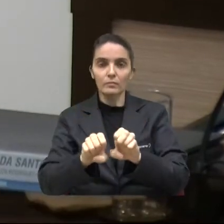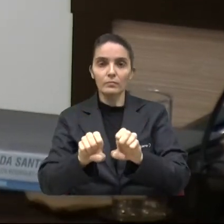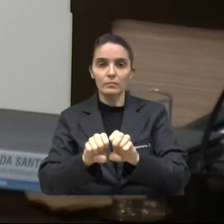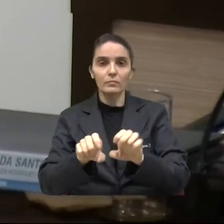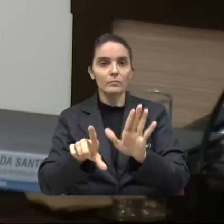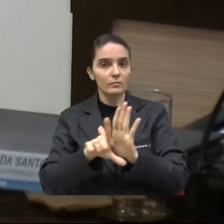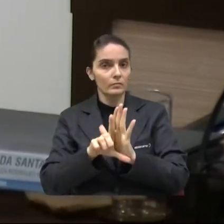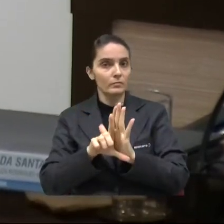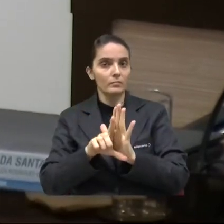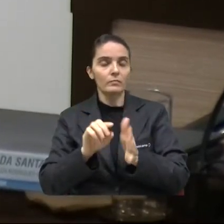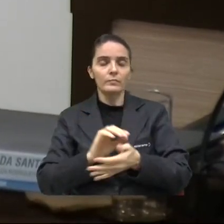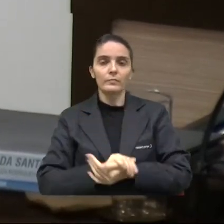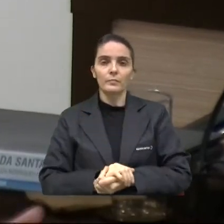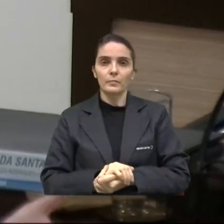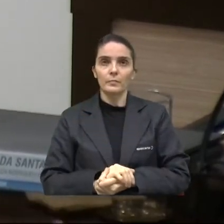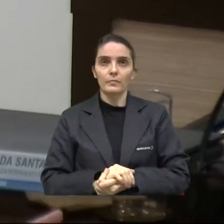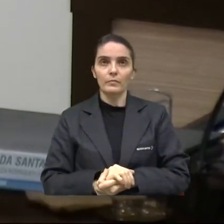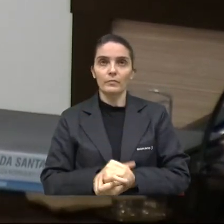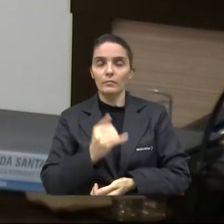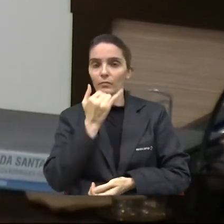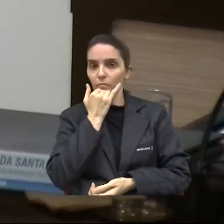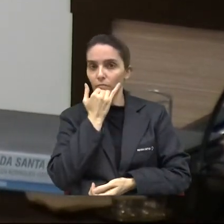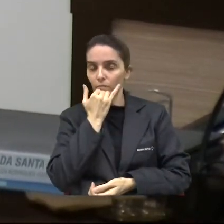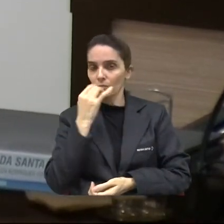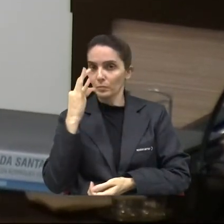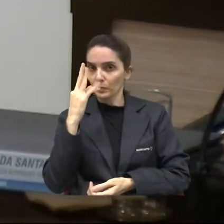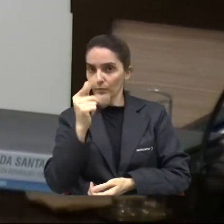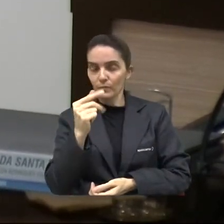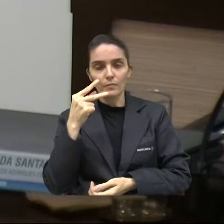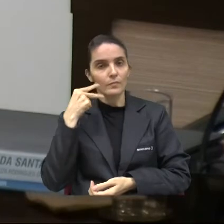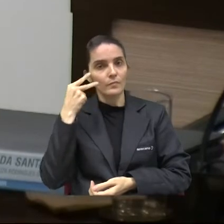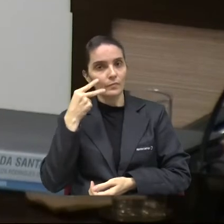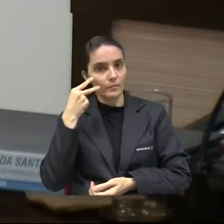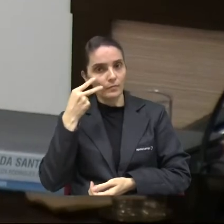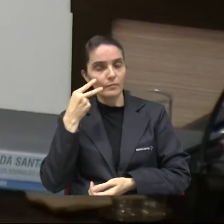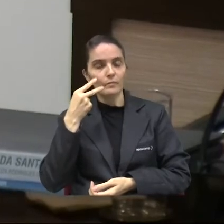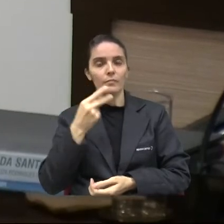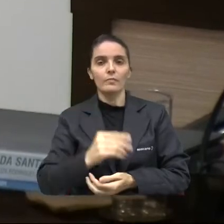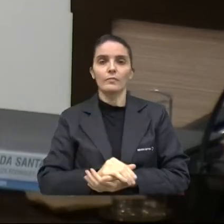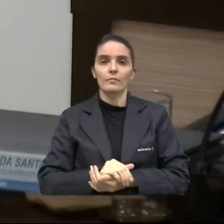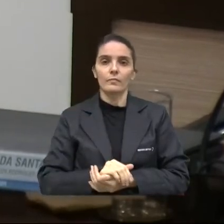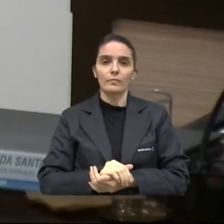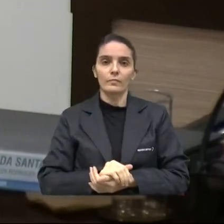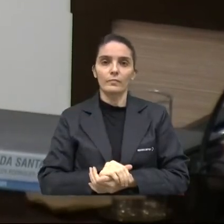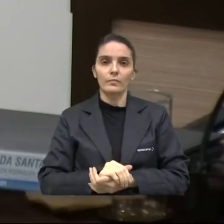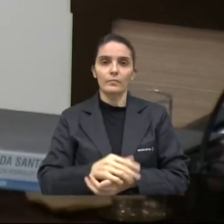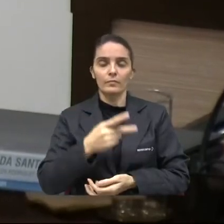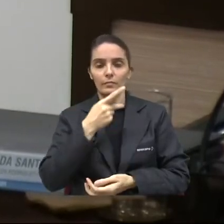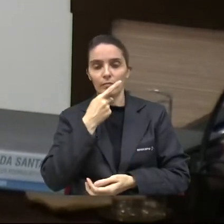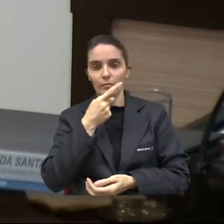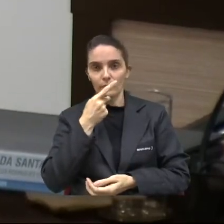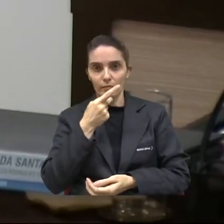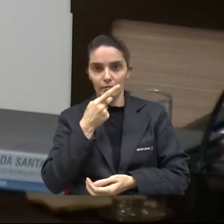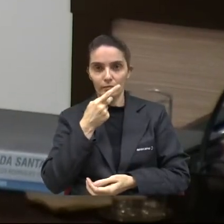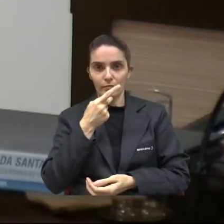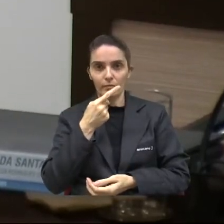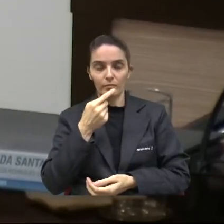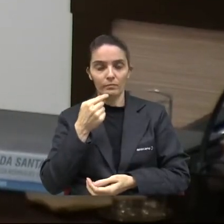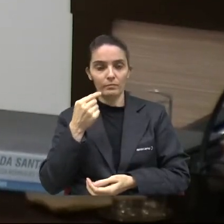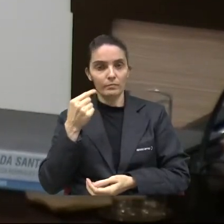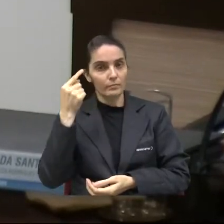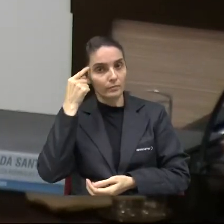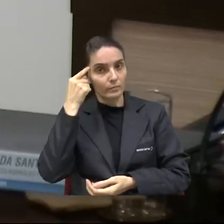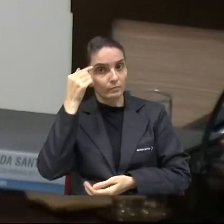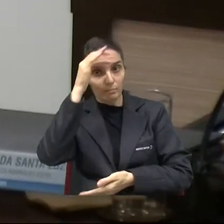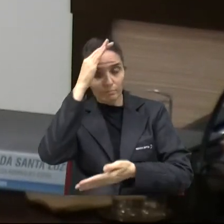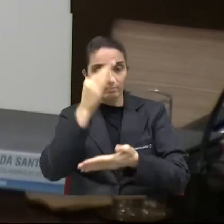lei. Perdoe-me todos os vereadores que fizeram uso da palavra movidos pela fé, mas